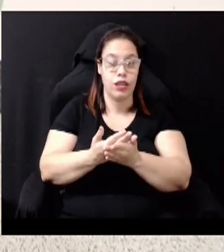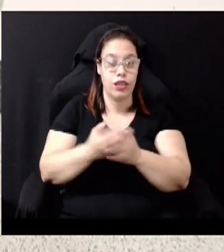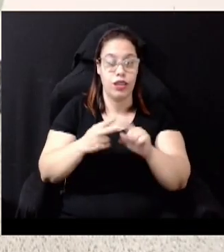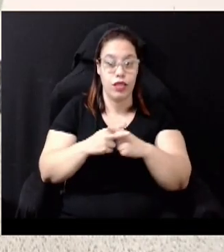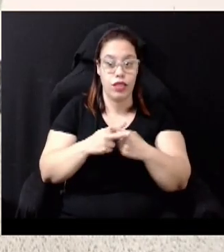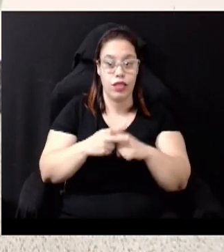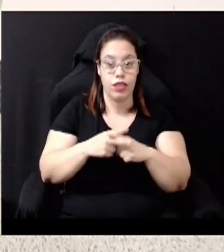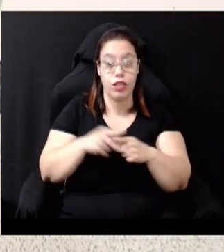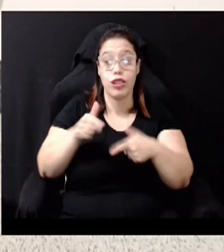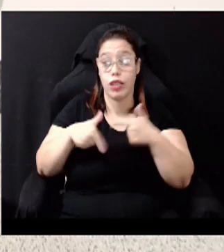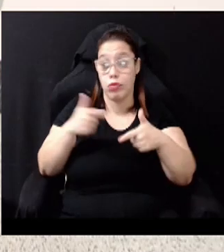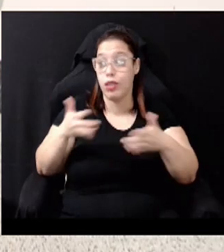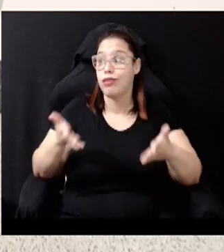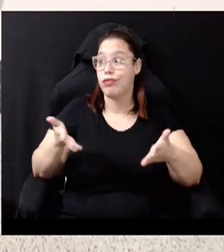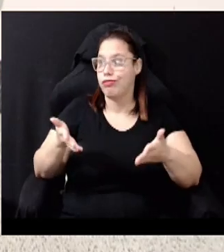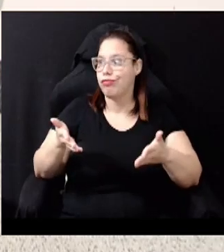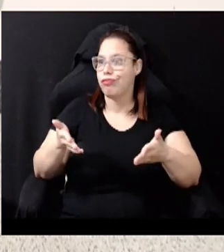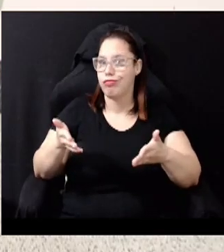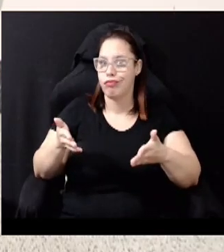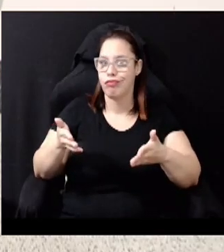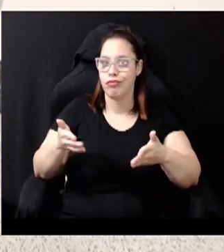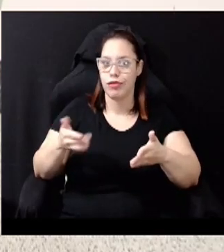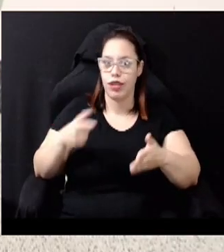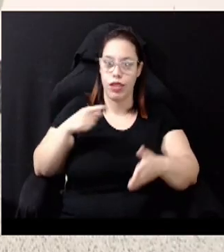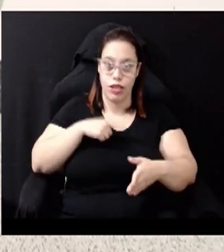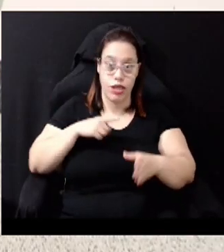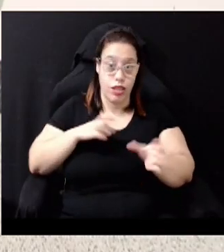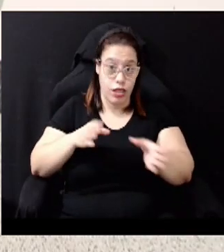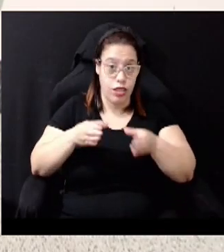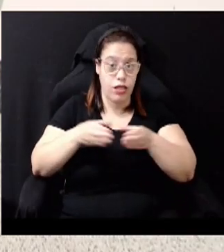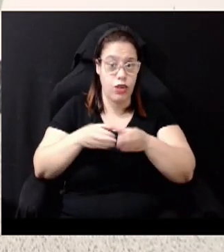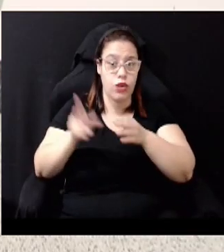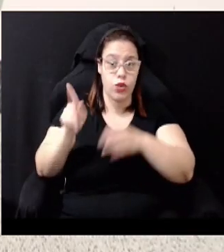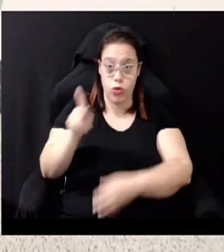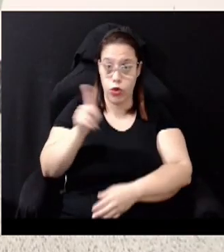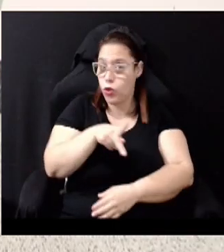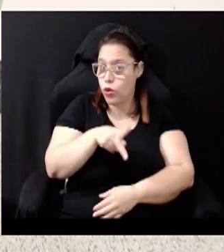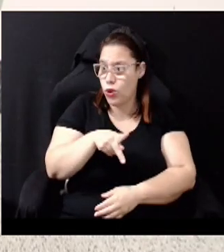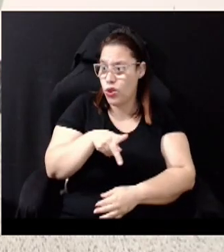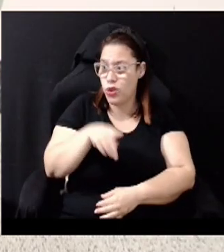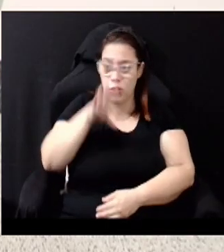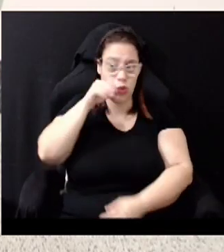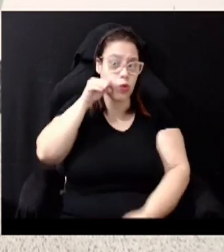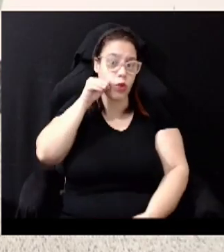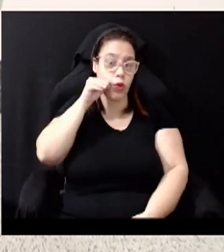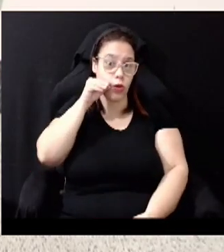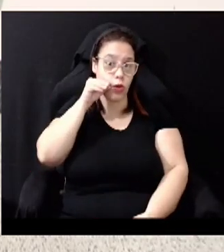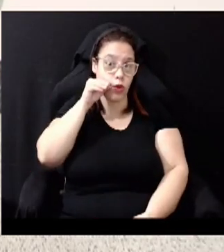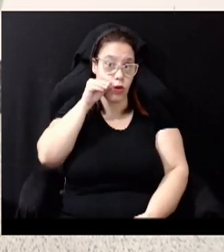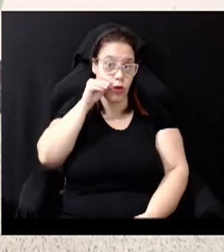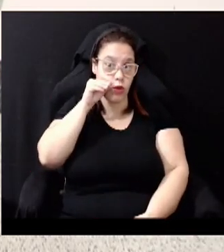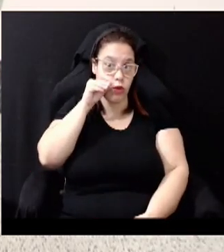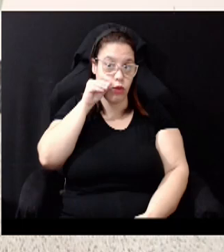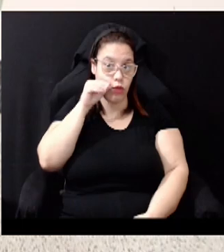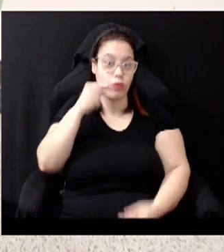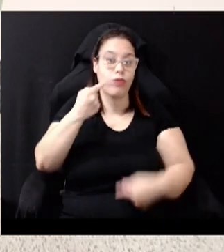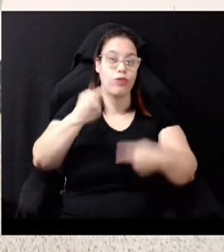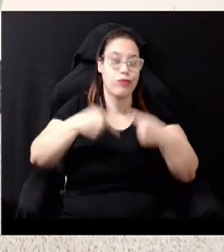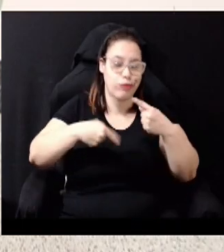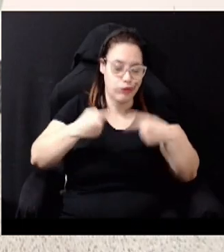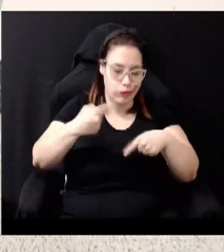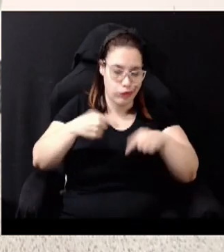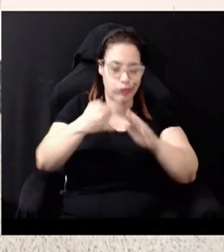trabalho. Nós temos grupos entre professores, entre funcionários, então nós também estamos numa discussão interna